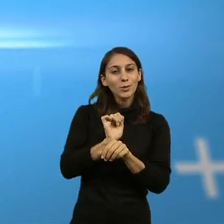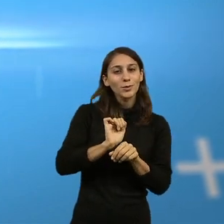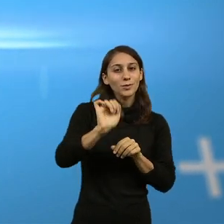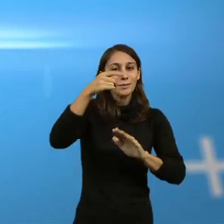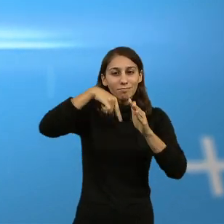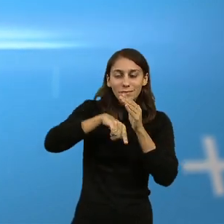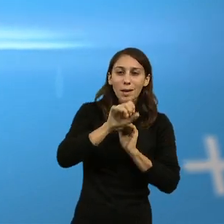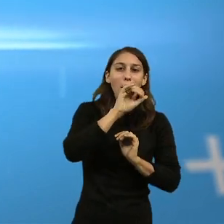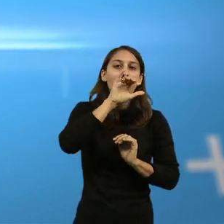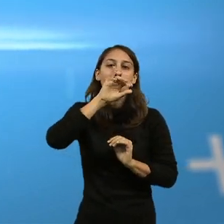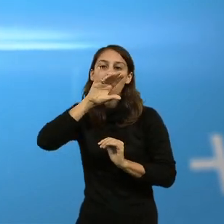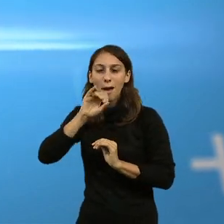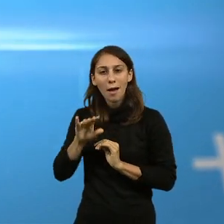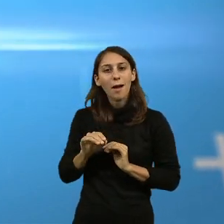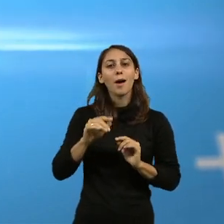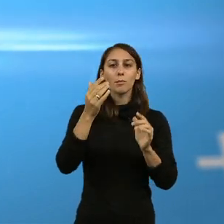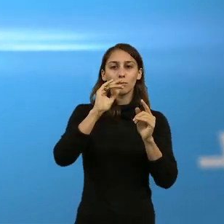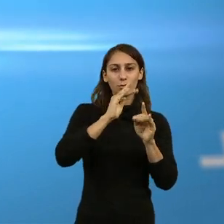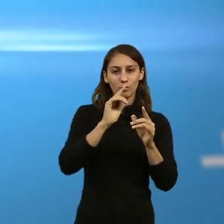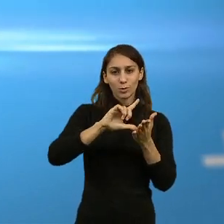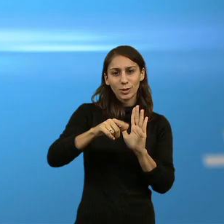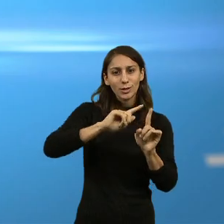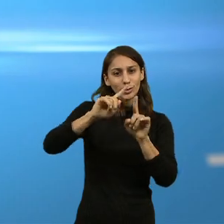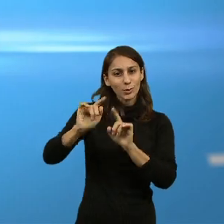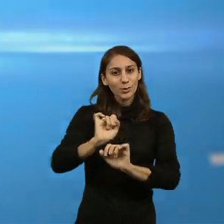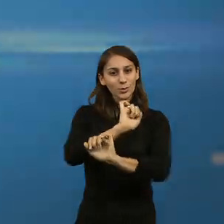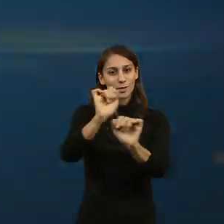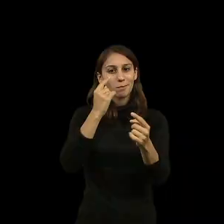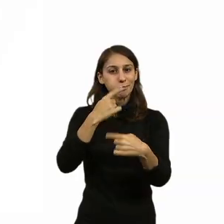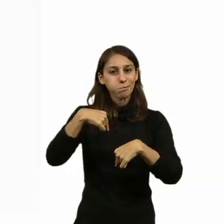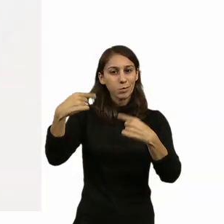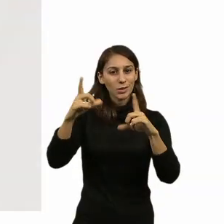My Friend e Coimbra Out Loud são alguns dos seus projetos de fotografia.